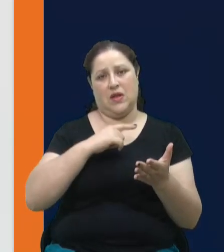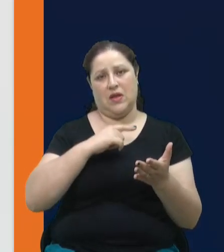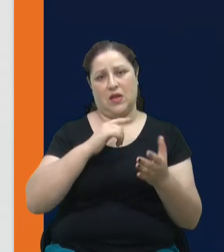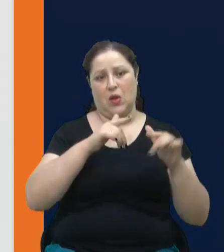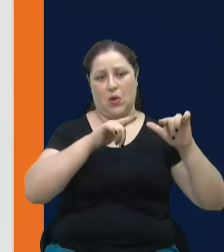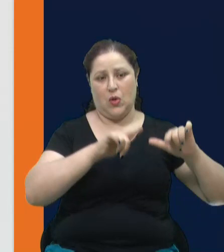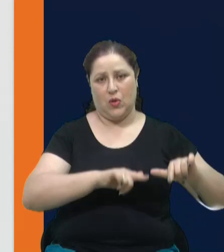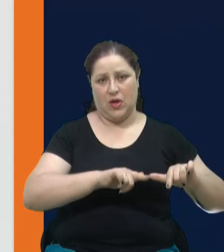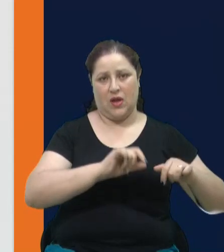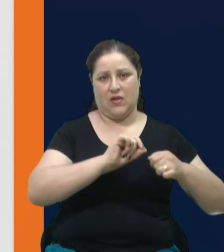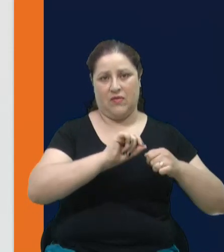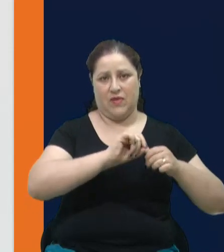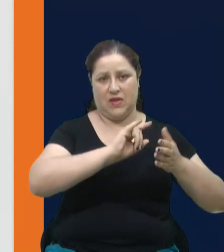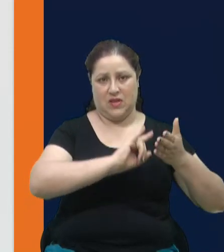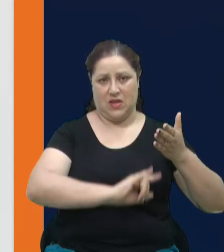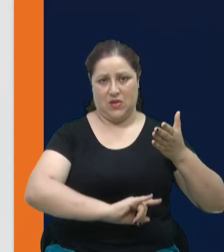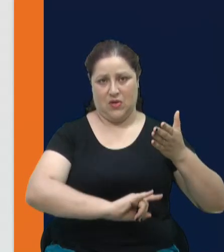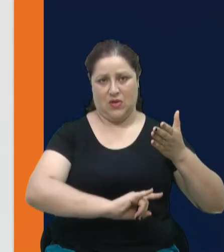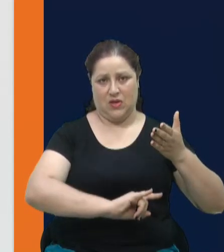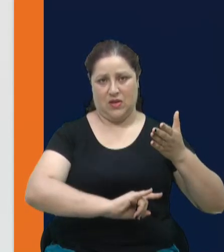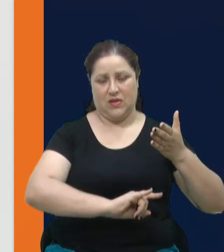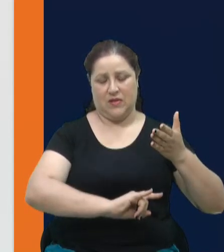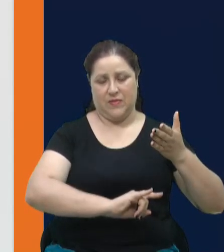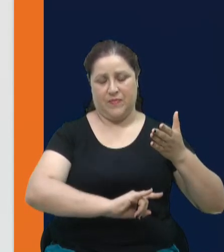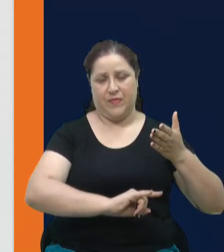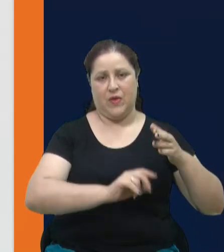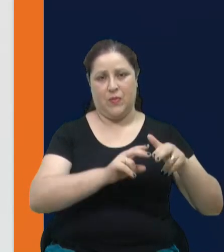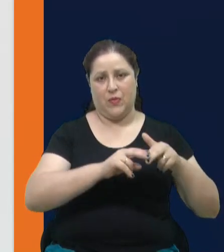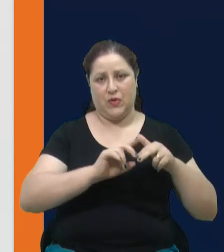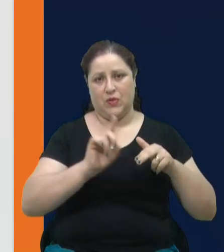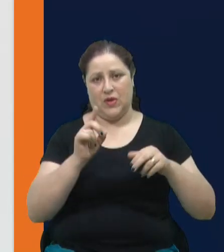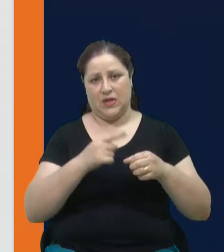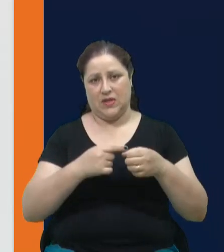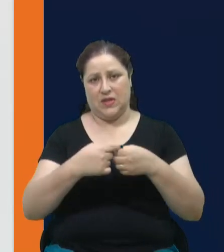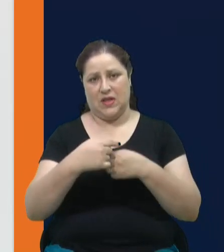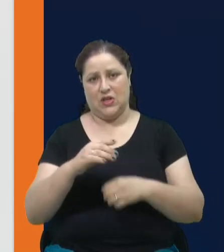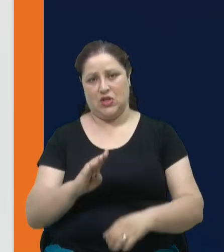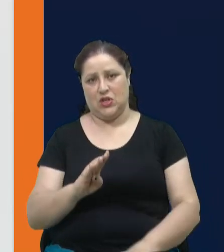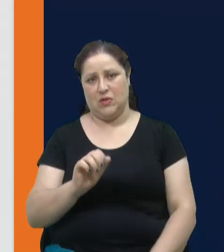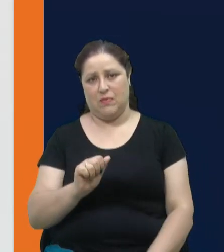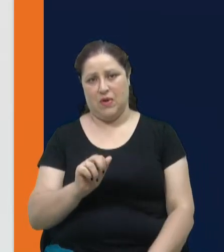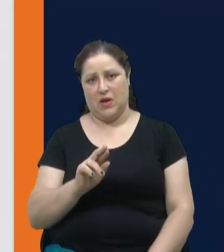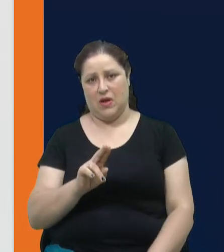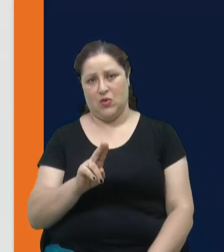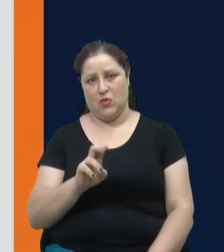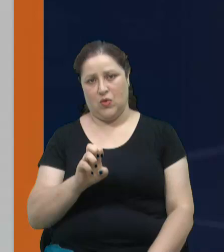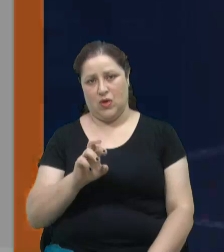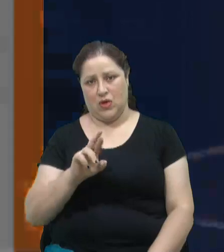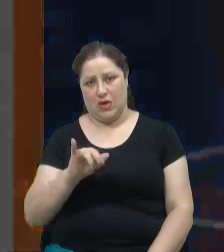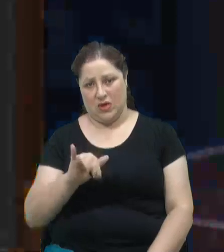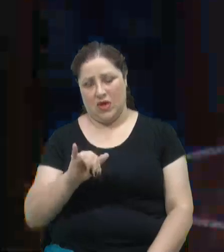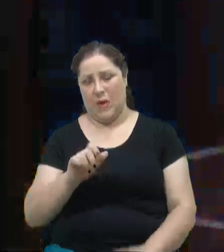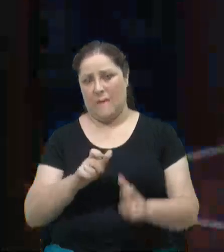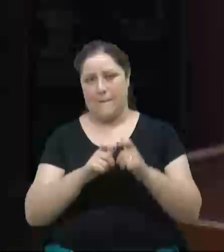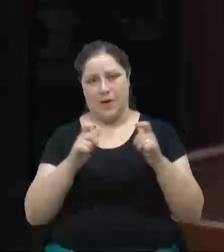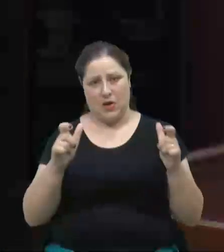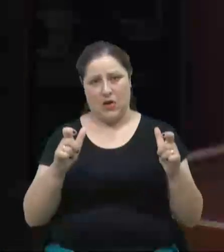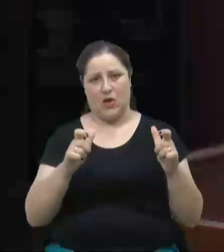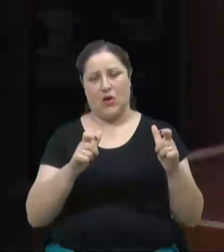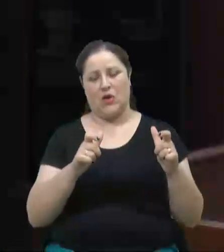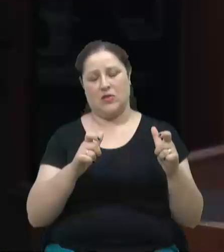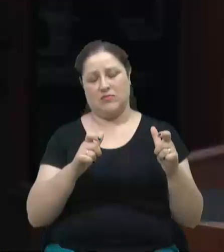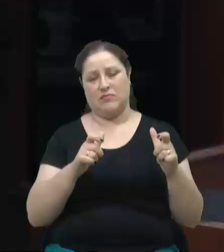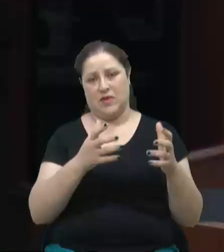local de emissão da nota. Por isso, Barueri hoje é o município com a maior arrecadação de ISS, na medida que